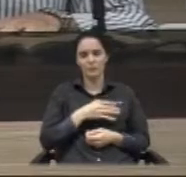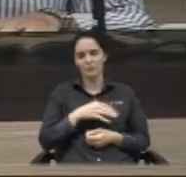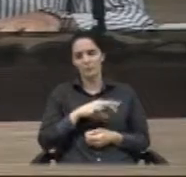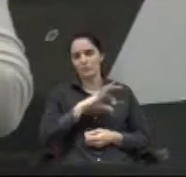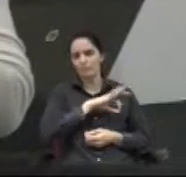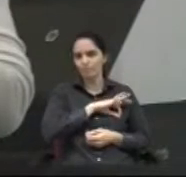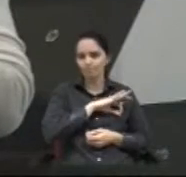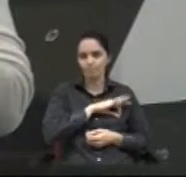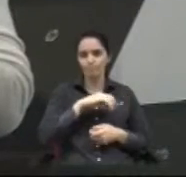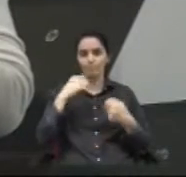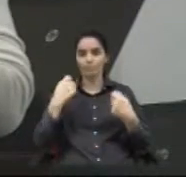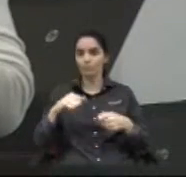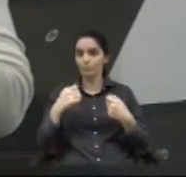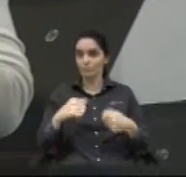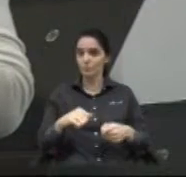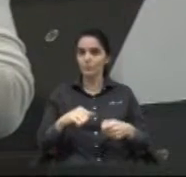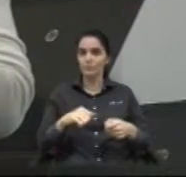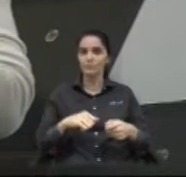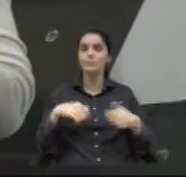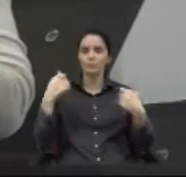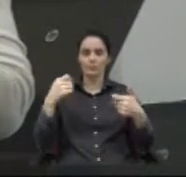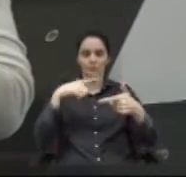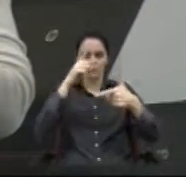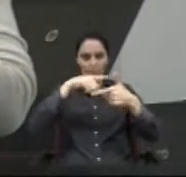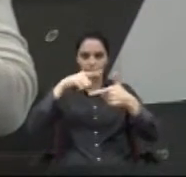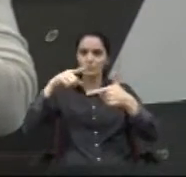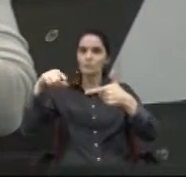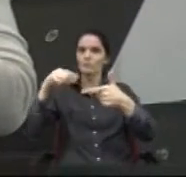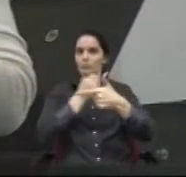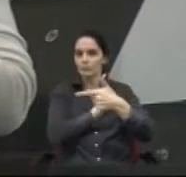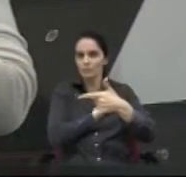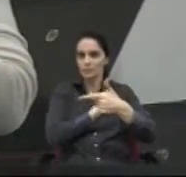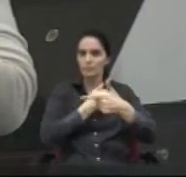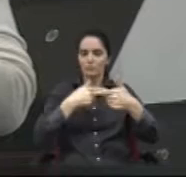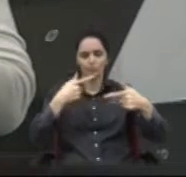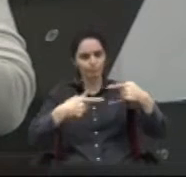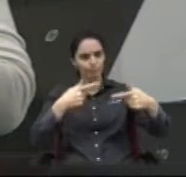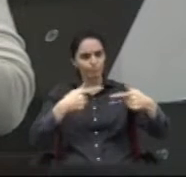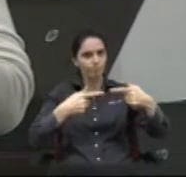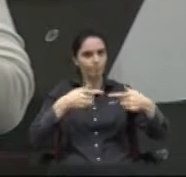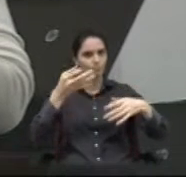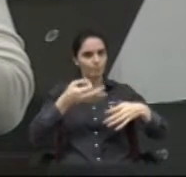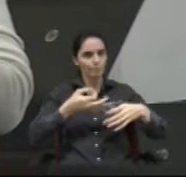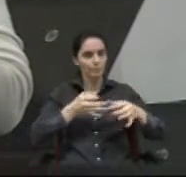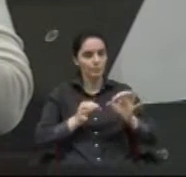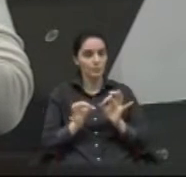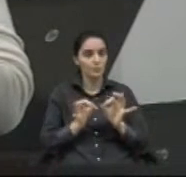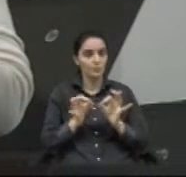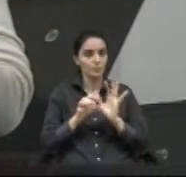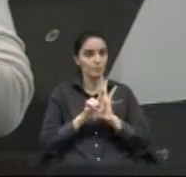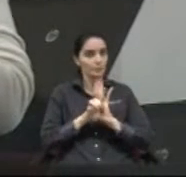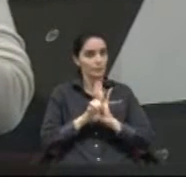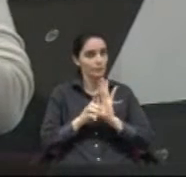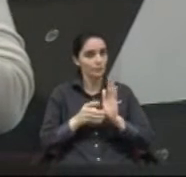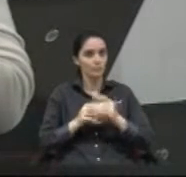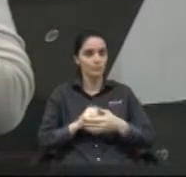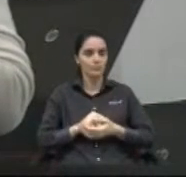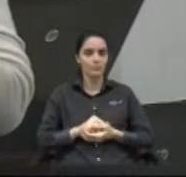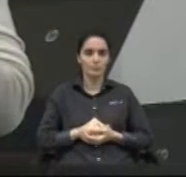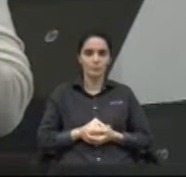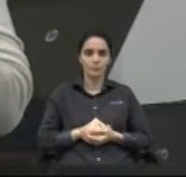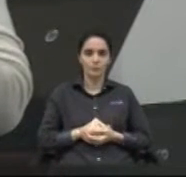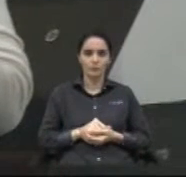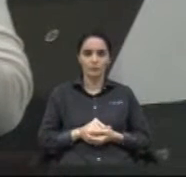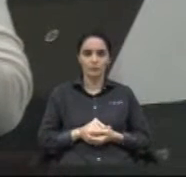mais, acho que a gente tem que ter estatística, a gente tem que ter números. Nós discutimos isso na questão do projeto de lei, da questão do ônibus,